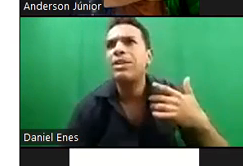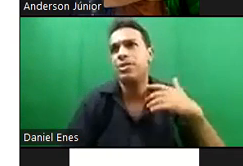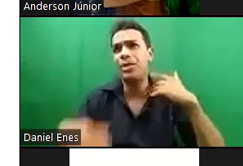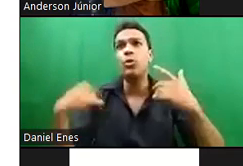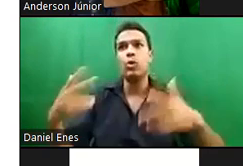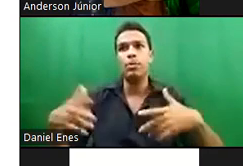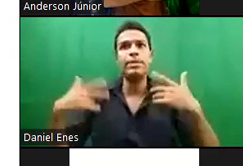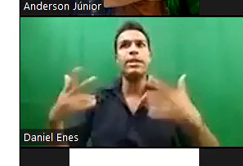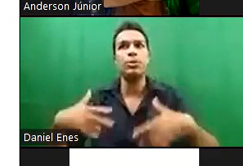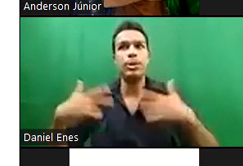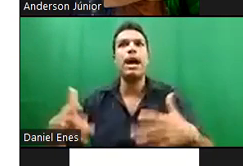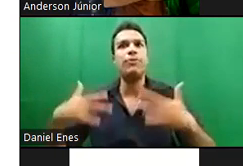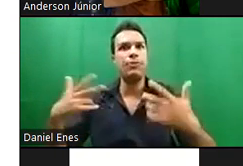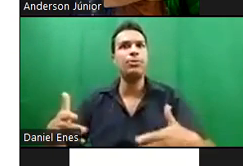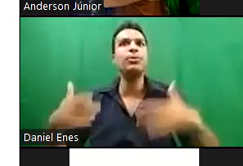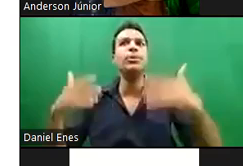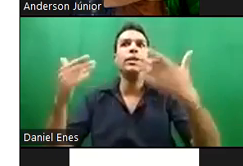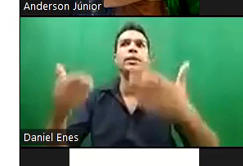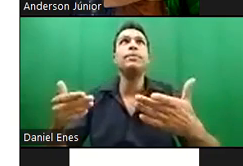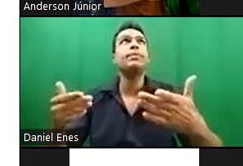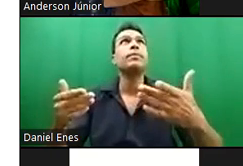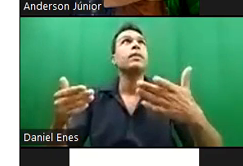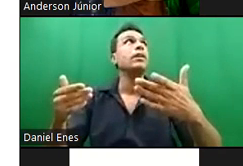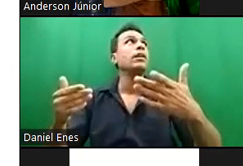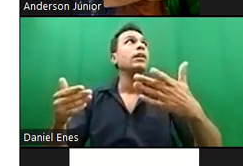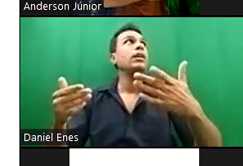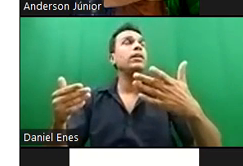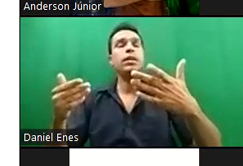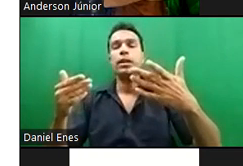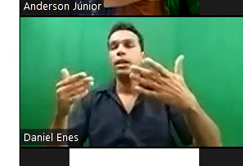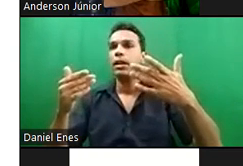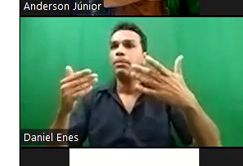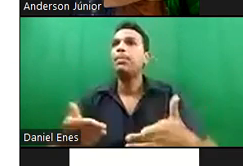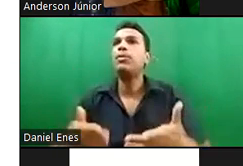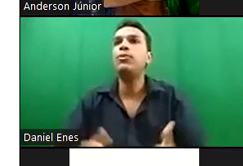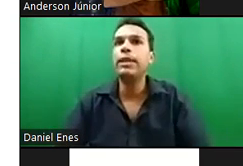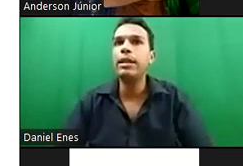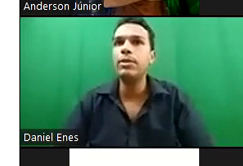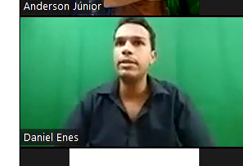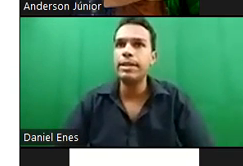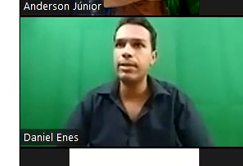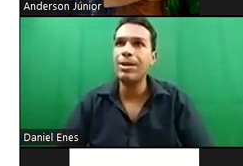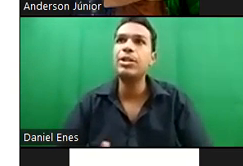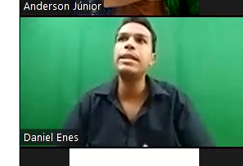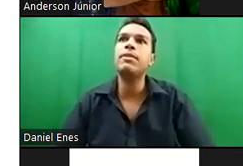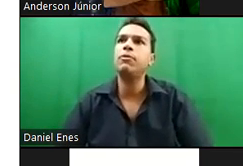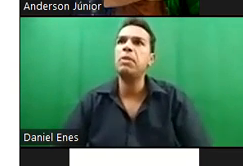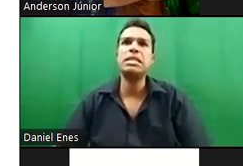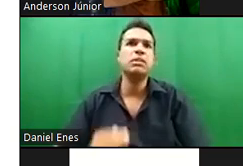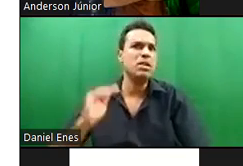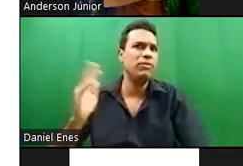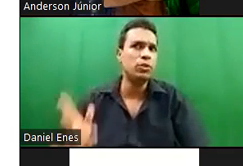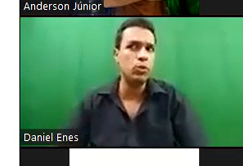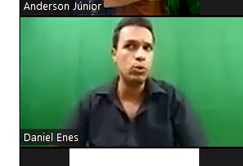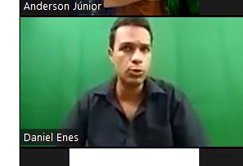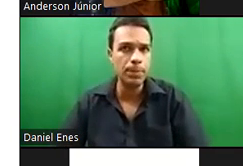no magistério, que eu comecei a estudar a fundo e me aprofundar na língua de sinais até eu adquirir essa fluência.